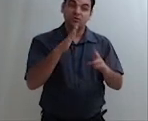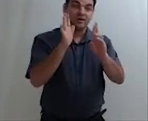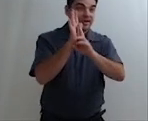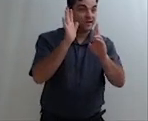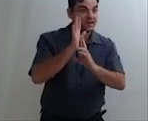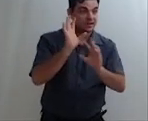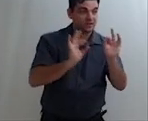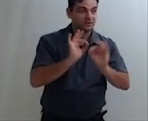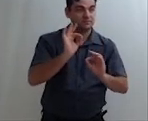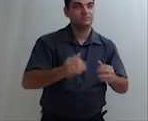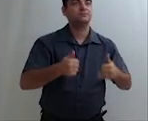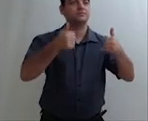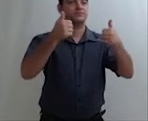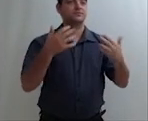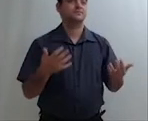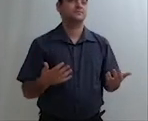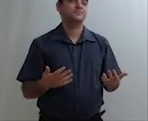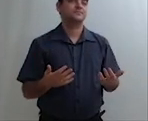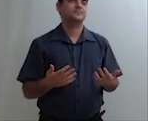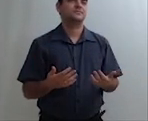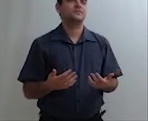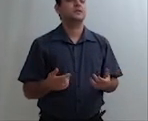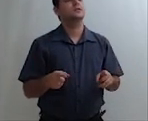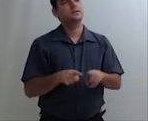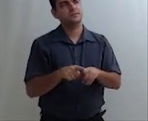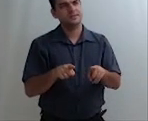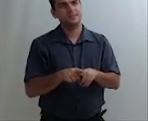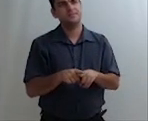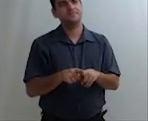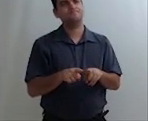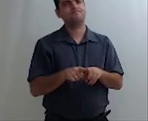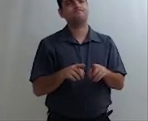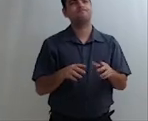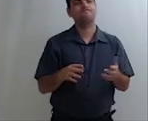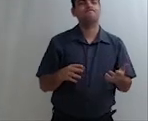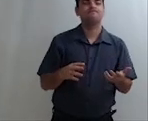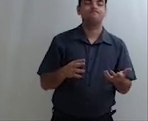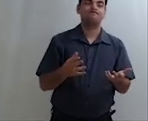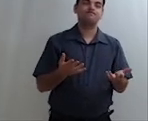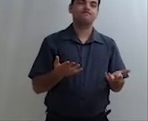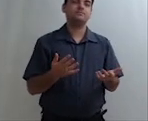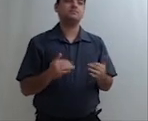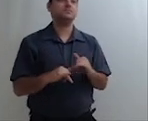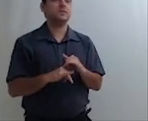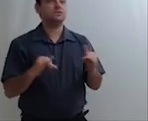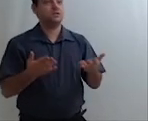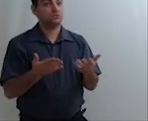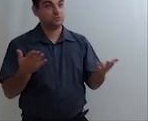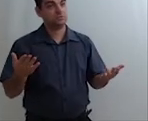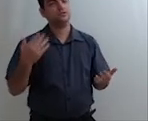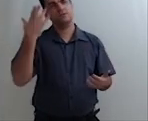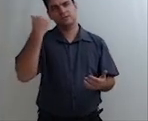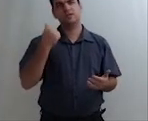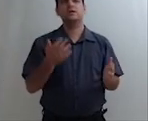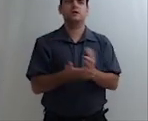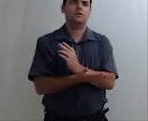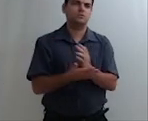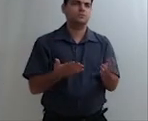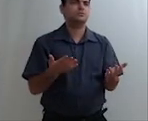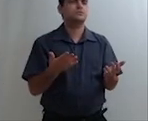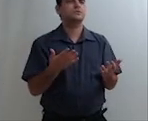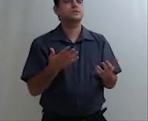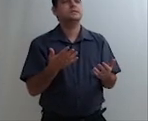eh não é possível deixar de de de de reconhecer que a prática essa prática de reconhecimento